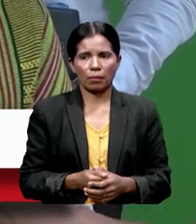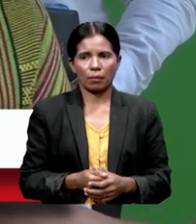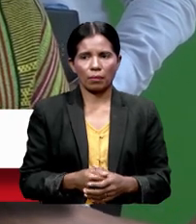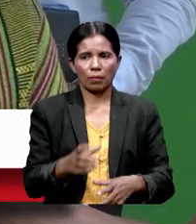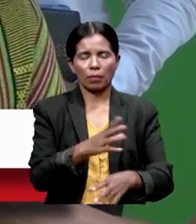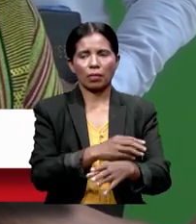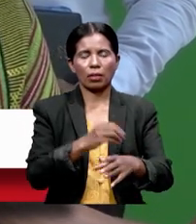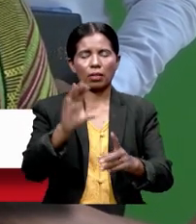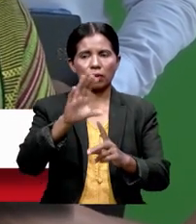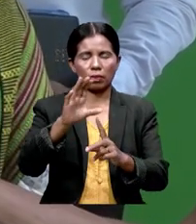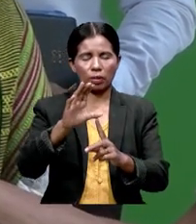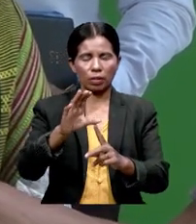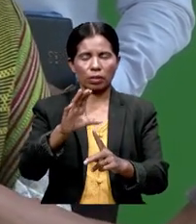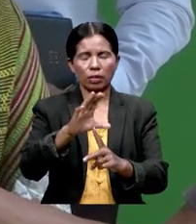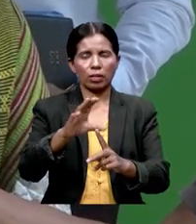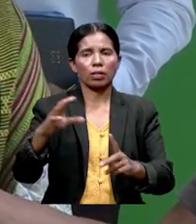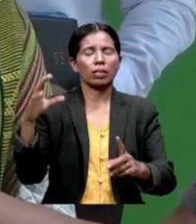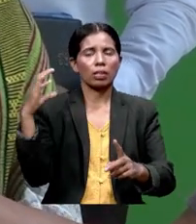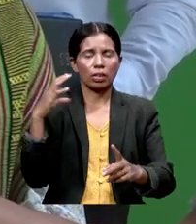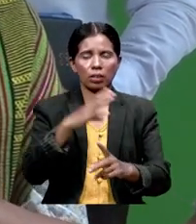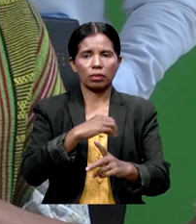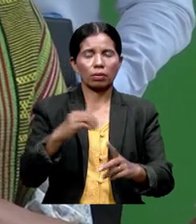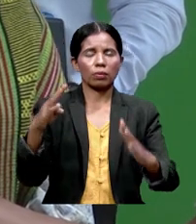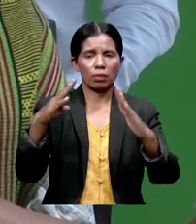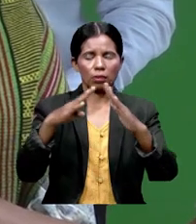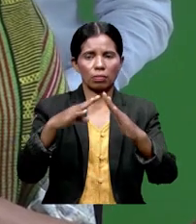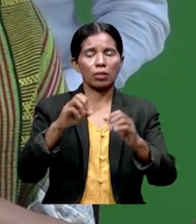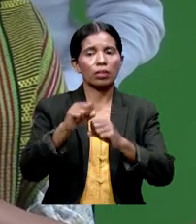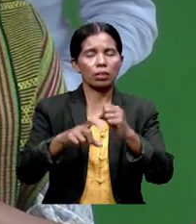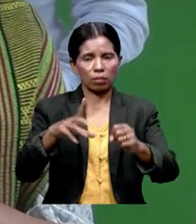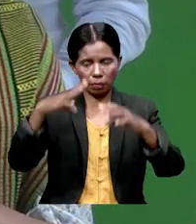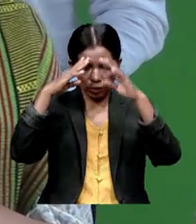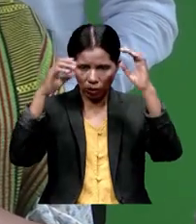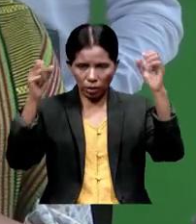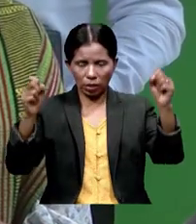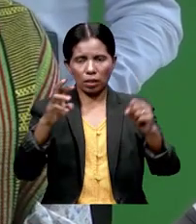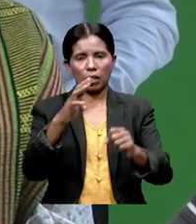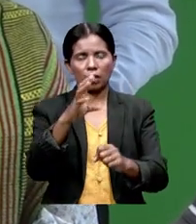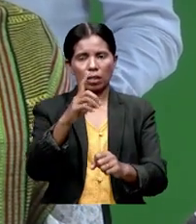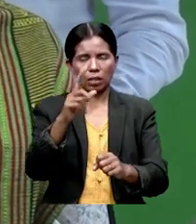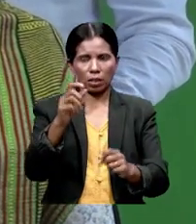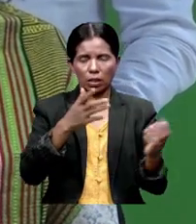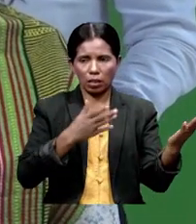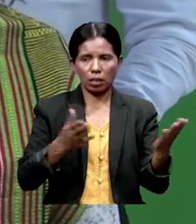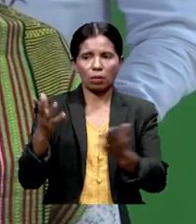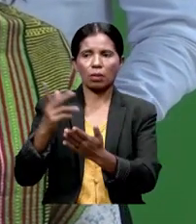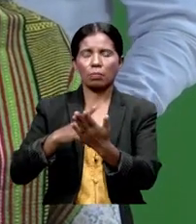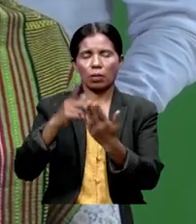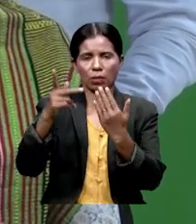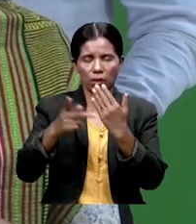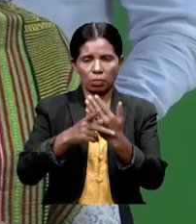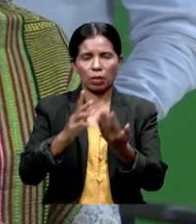senhora chefe de Casa Civil, Presidente da República, e nele o programa é que é